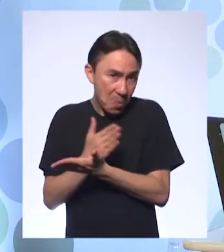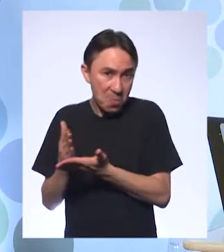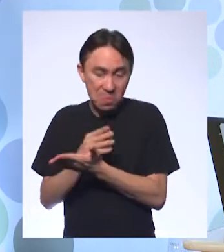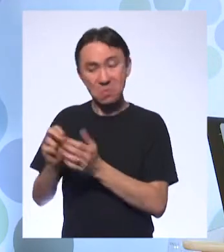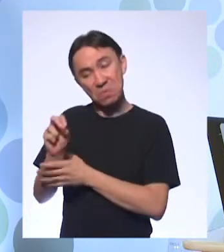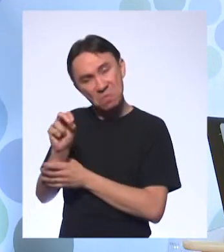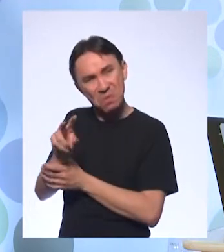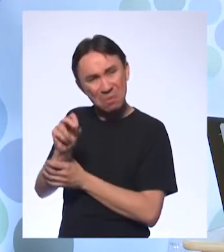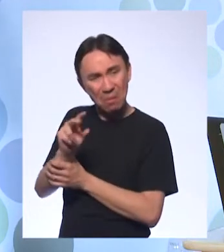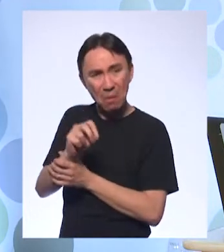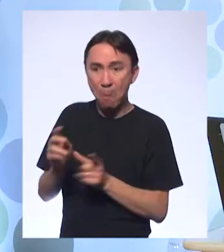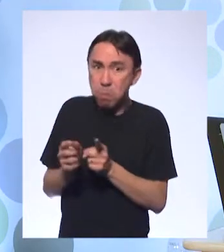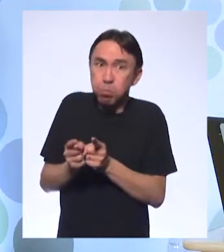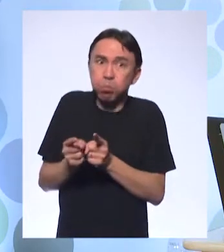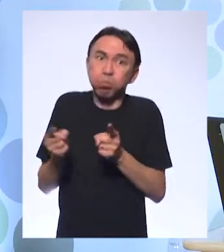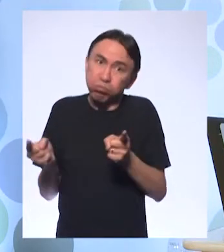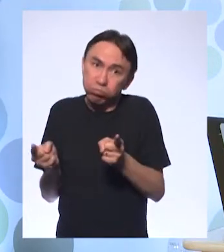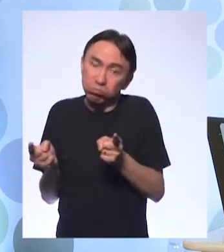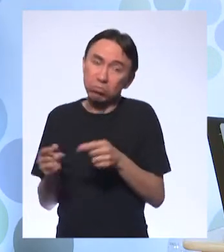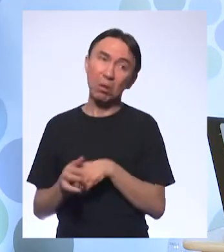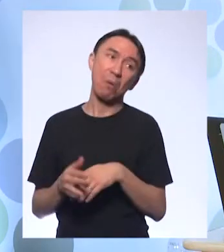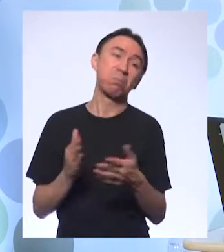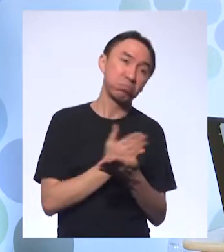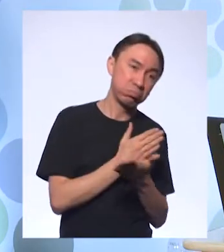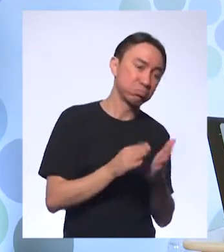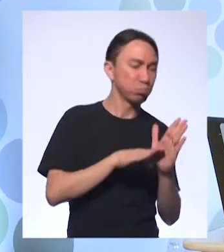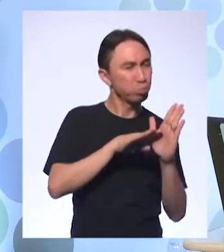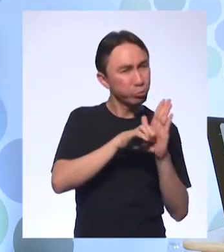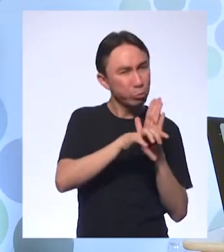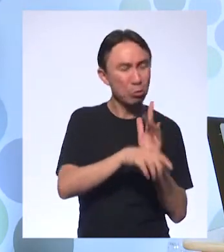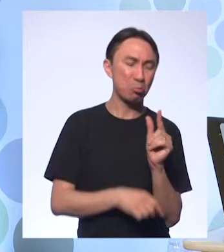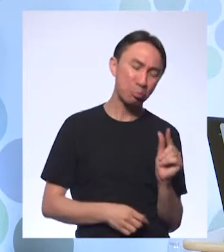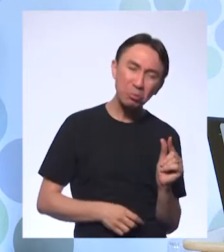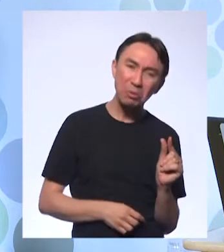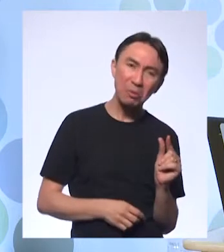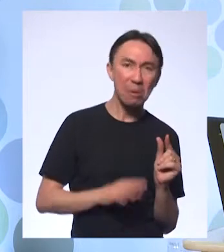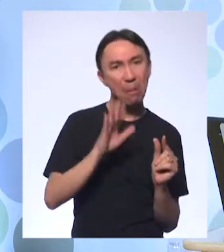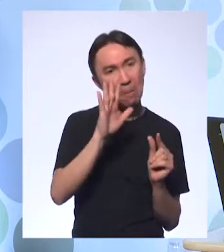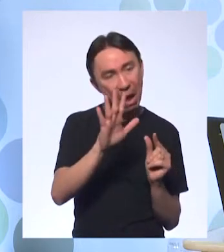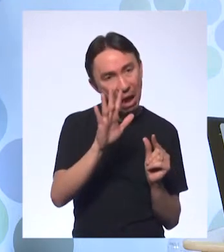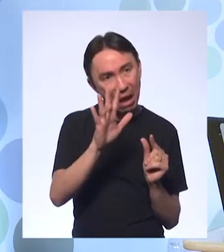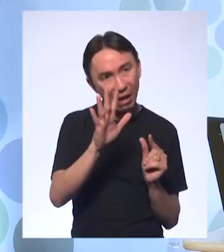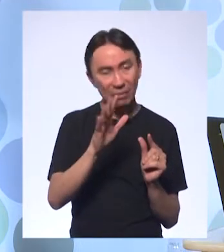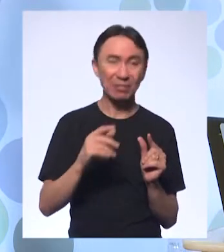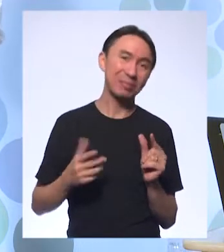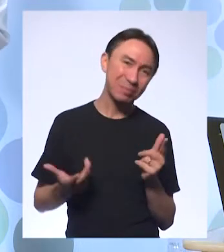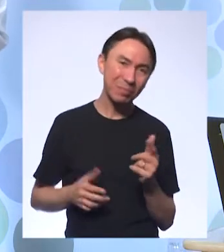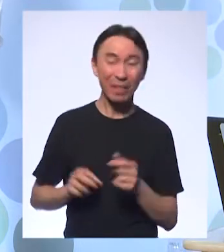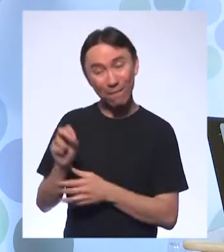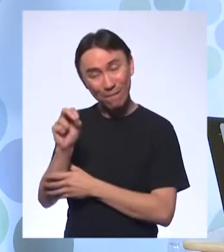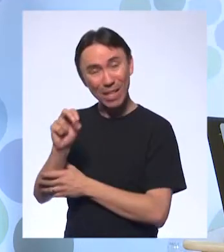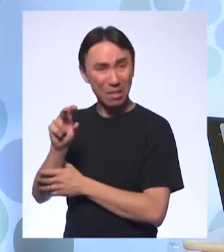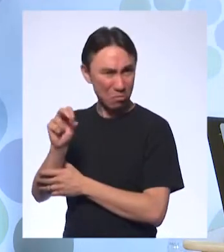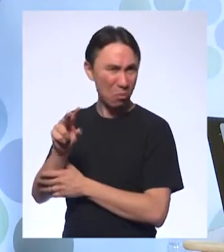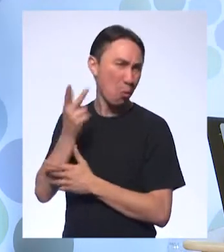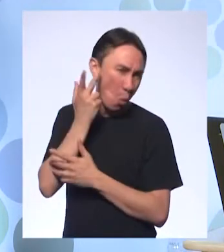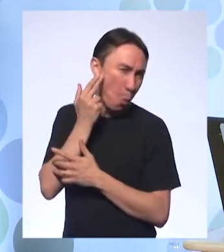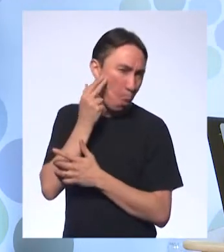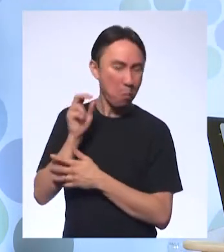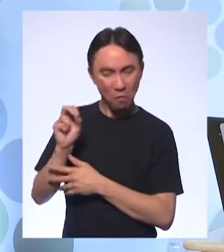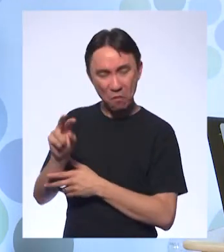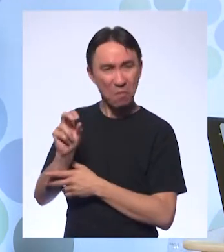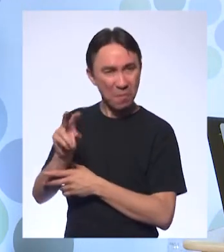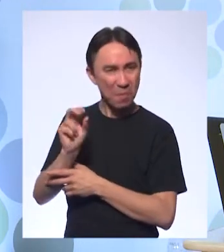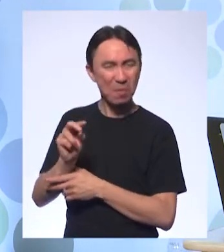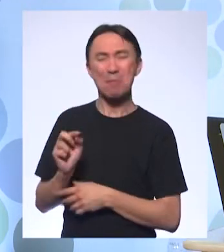muito pequena, para os padrões, né? Mas, via de regra, o vírus vai ser 100 vezes aproximadamente menor do que uma bactéria, a bactéria vai